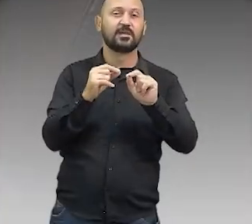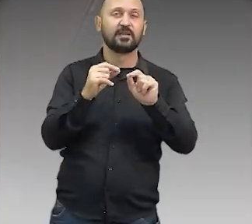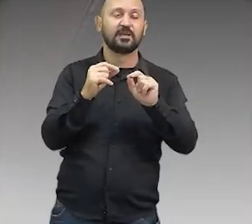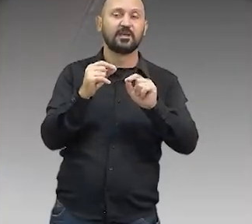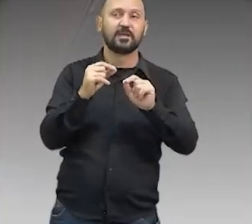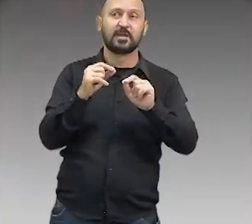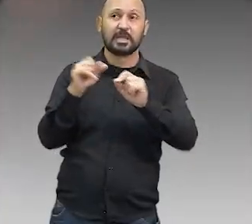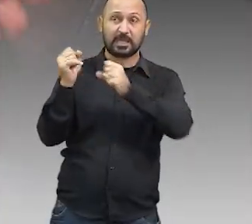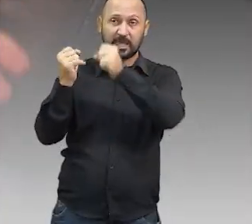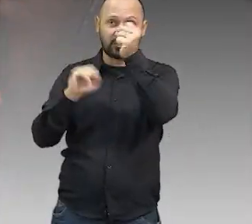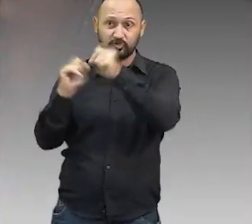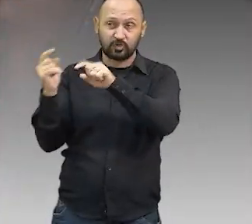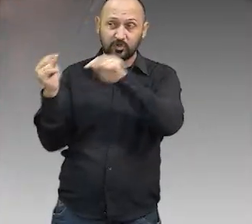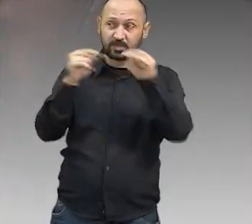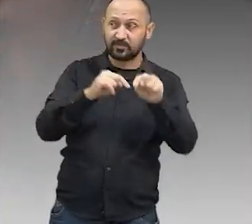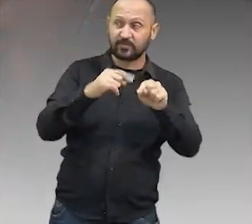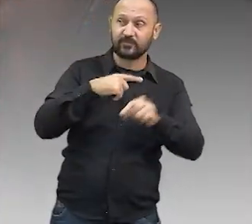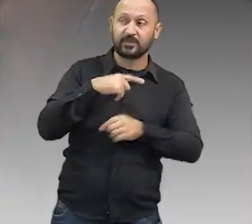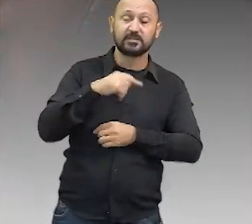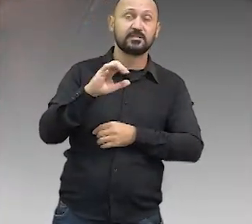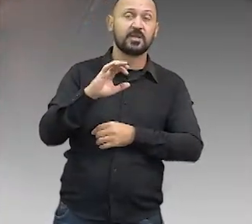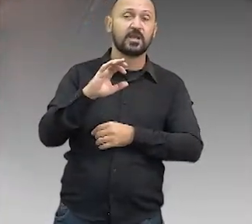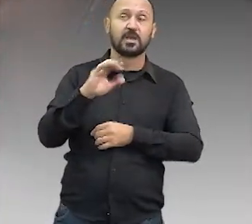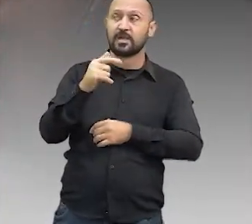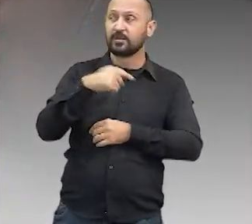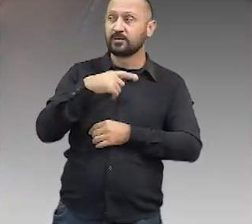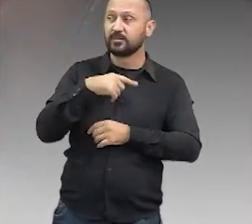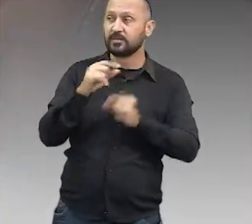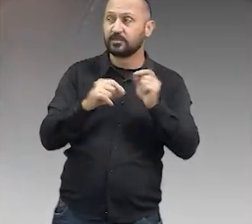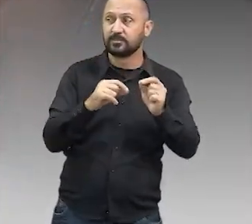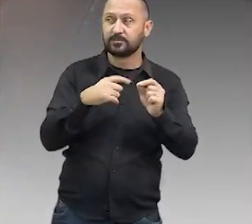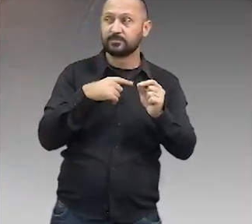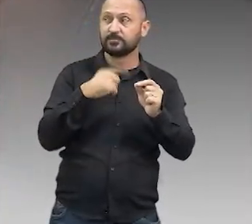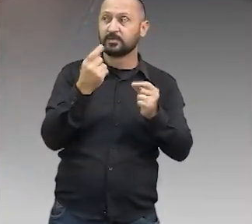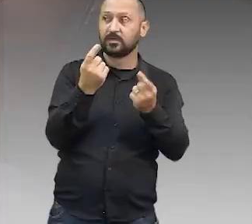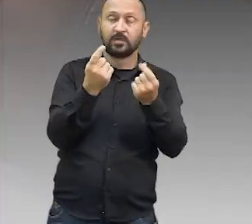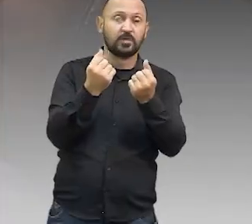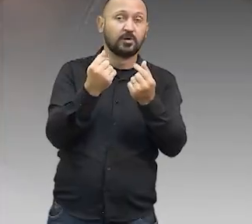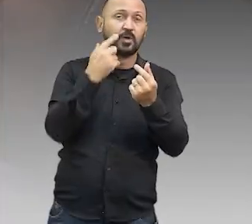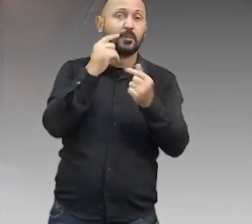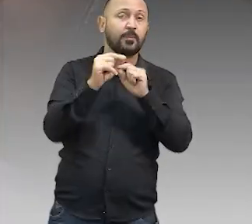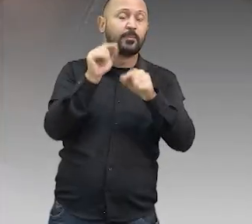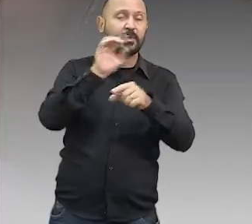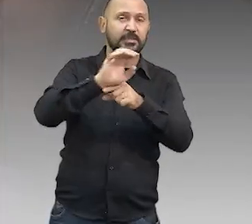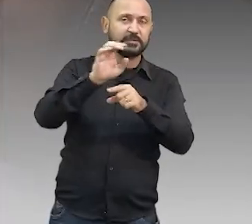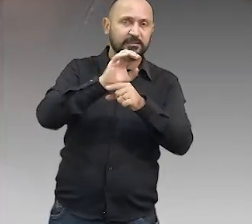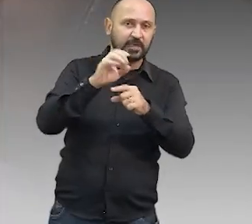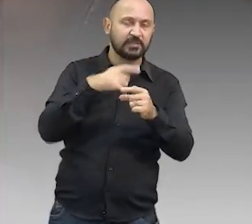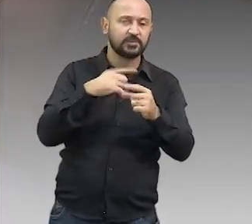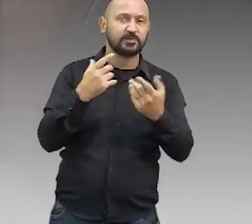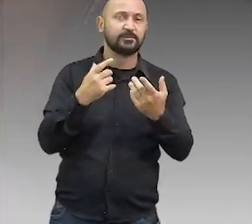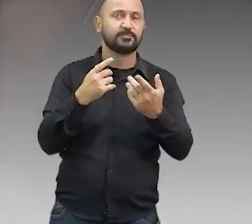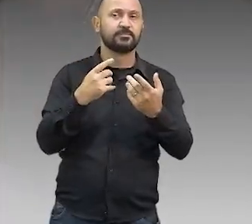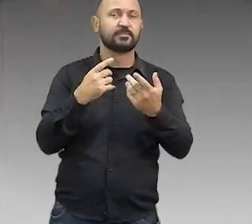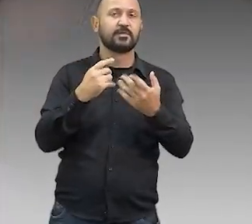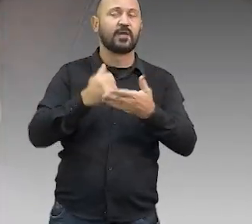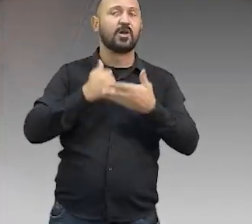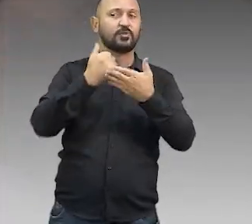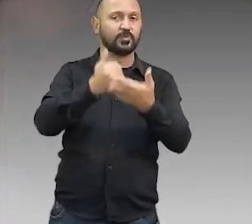que com a vinda de vocês, que vai gerar emprego, que vai trazer recurso para o Estado, que